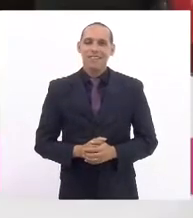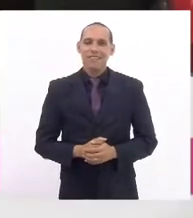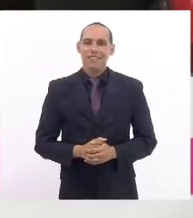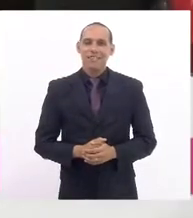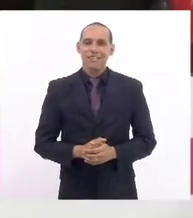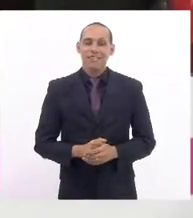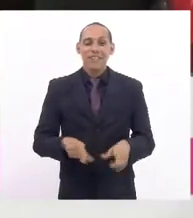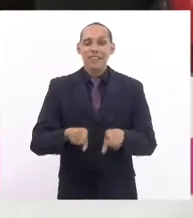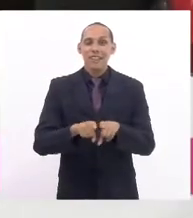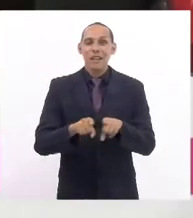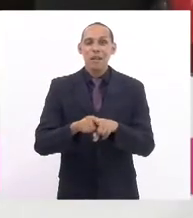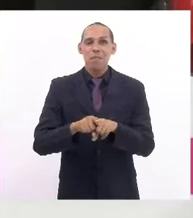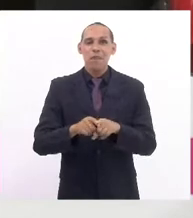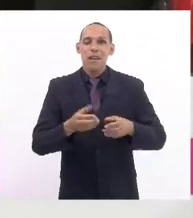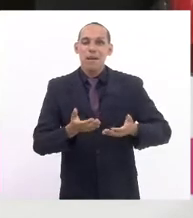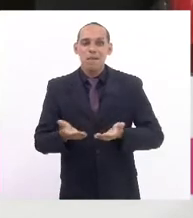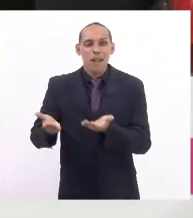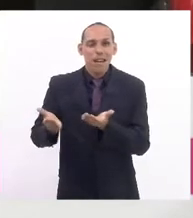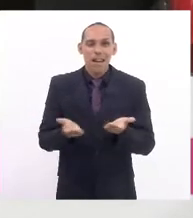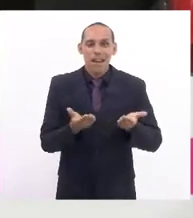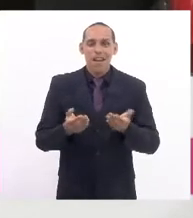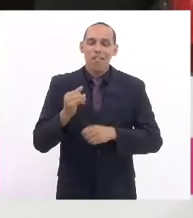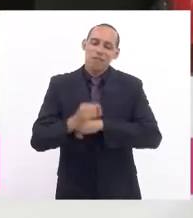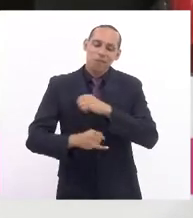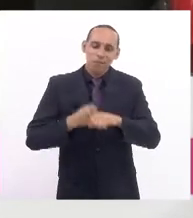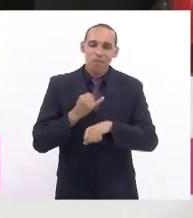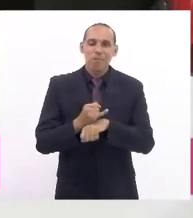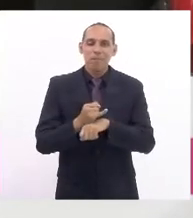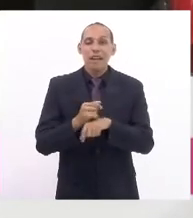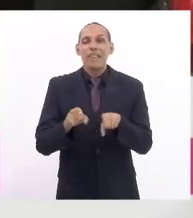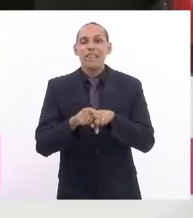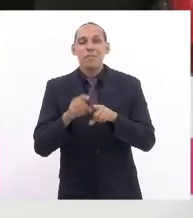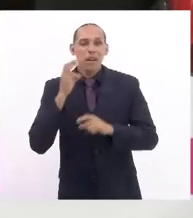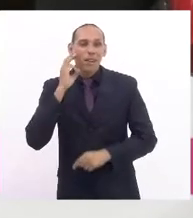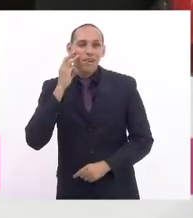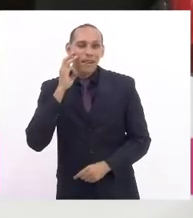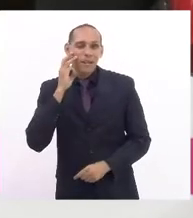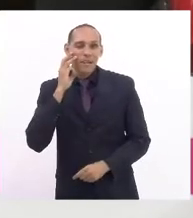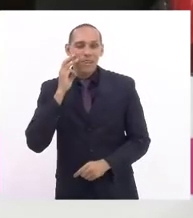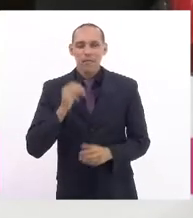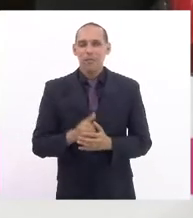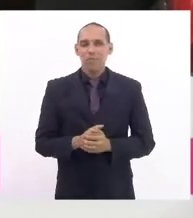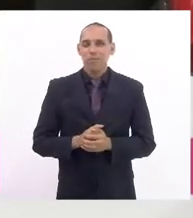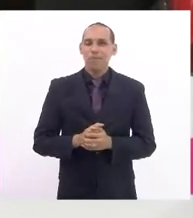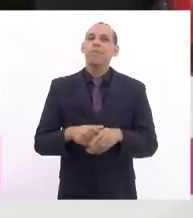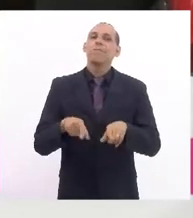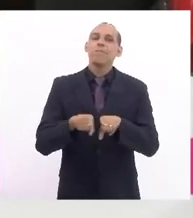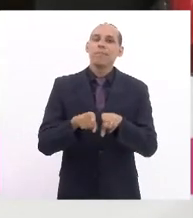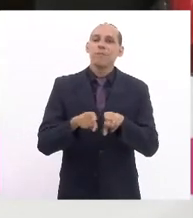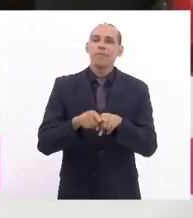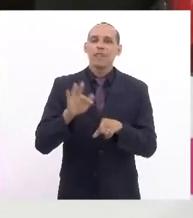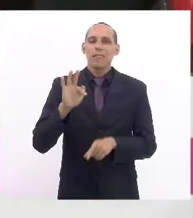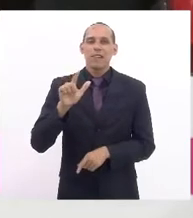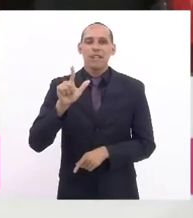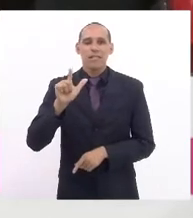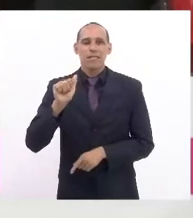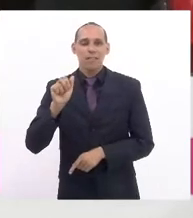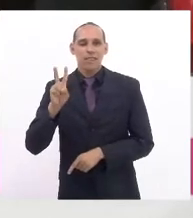deputado Bebeto, online, deputado Valdeque Carneiro, deputado Flávio Serafini,